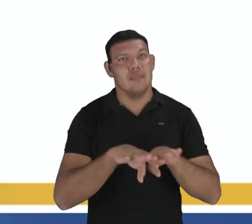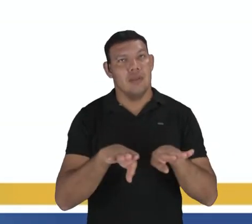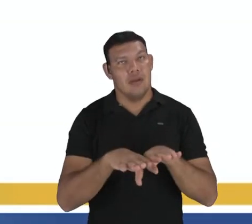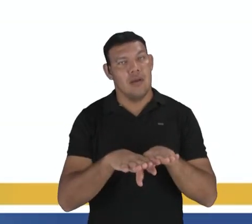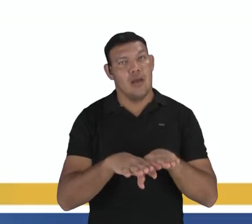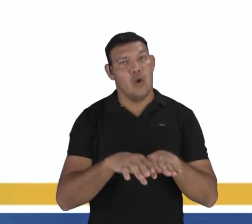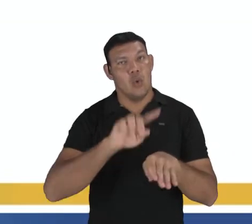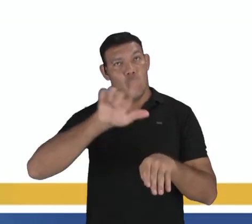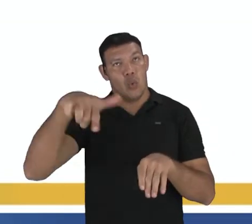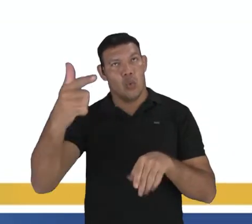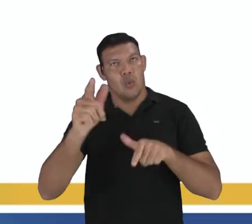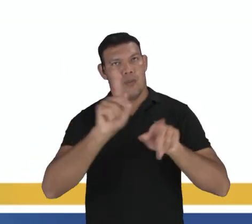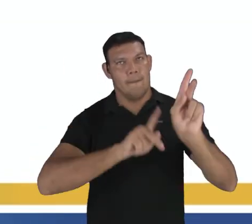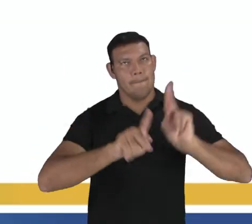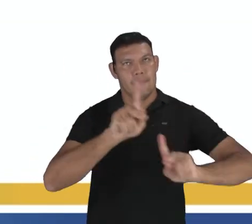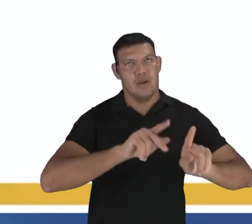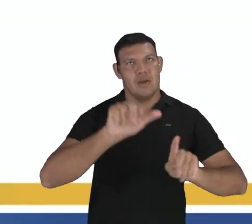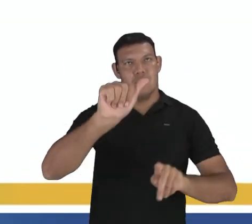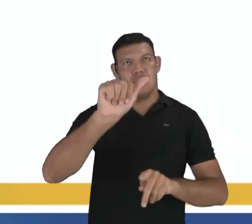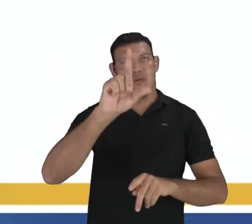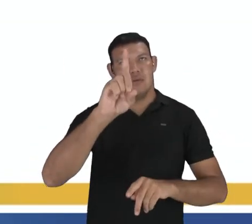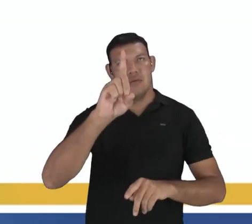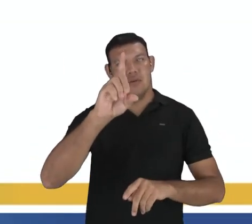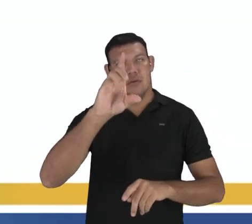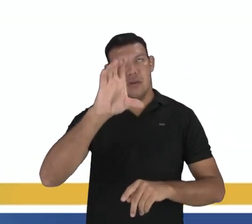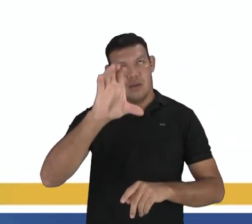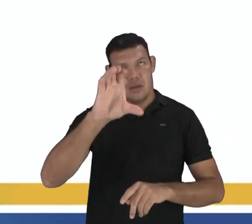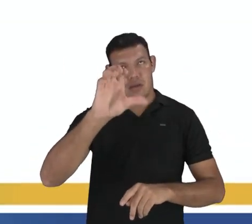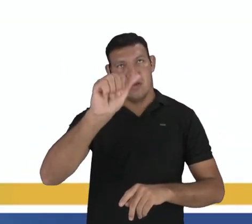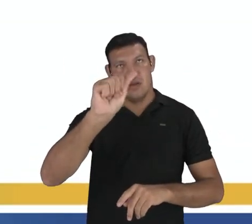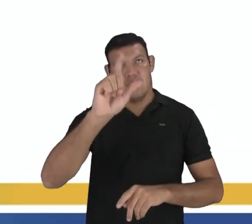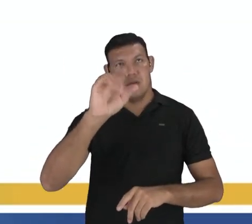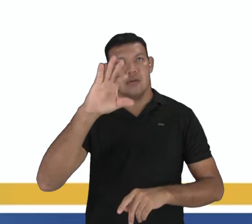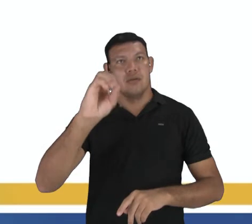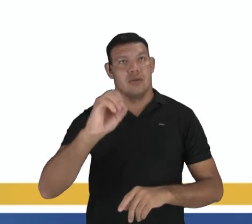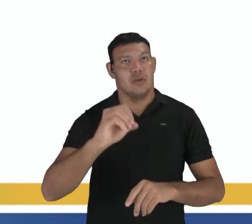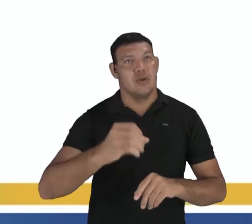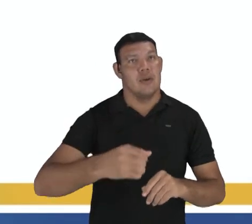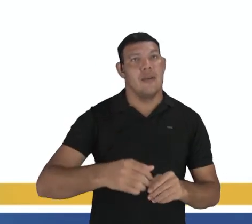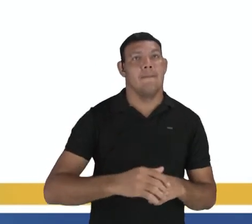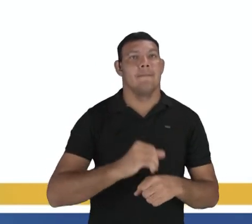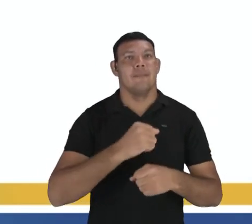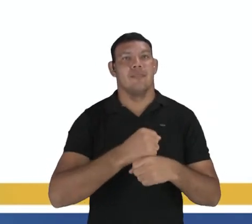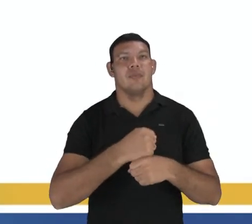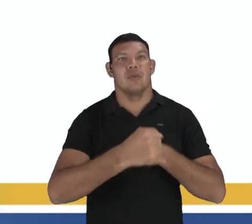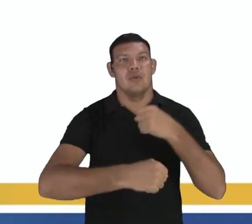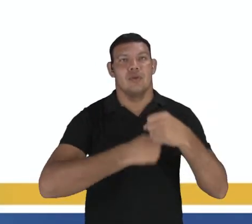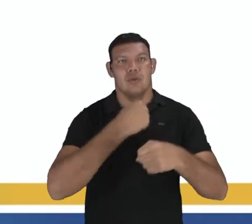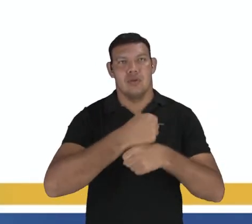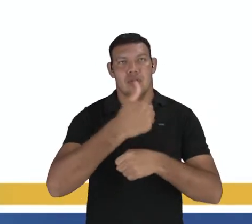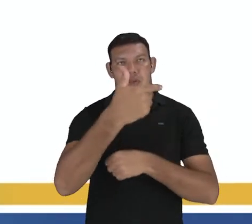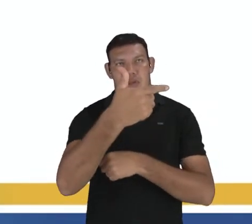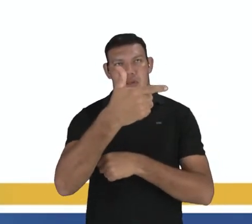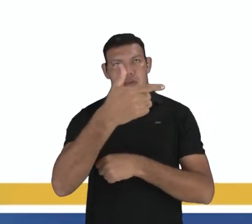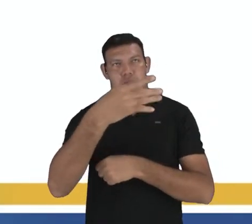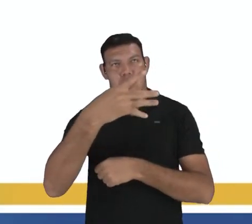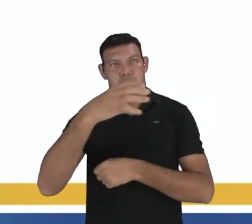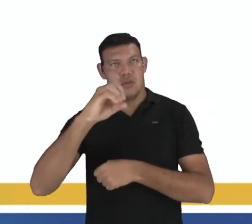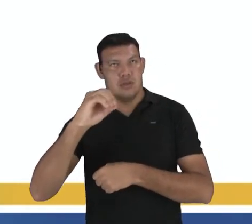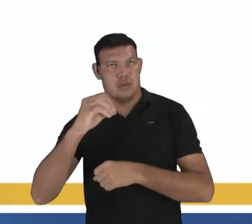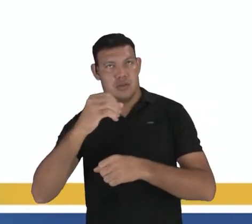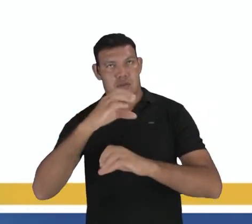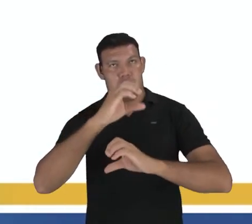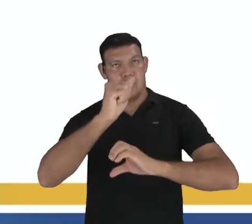né? O primeiro estado centralizado da Mesopotâmia, né? Os arcádios dominaram os sumérios, mas absorveram então a